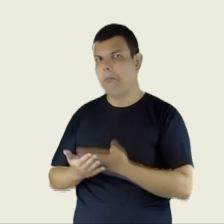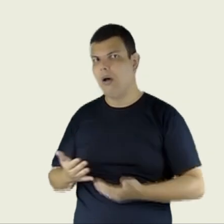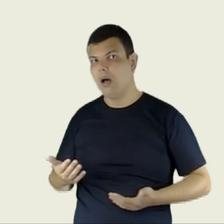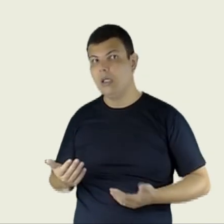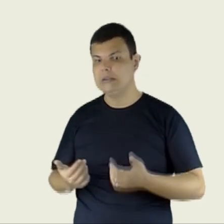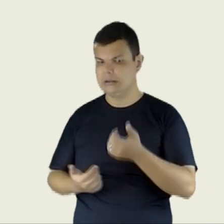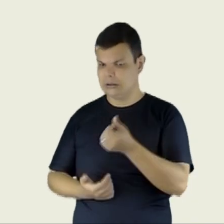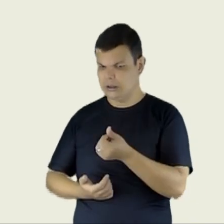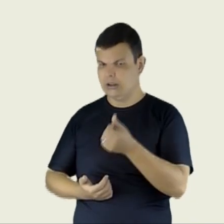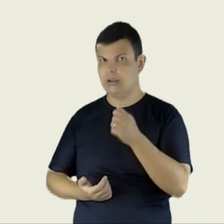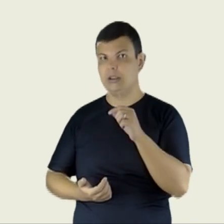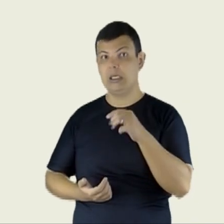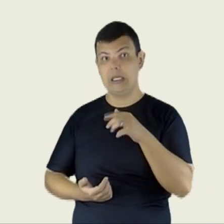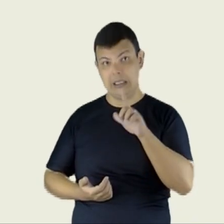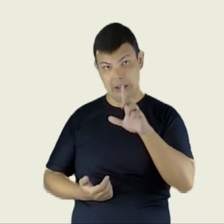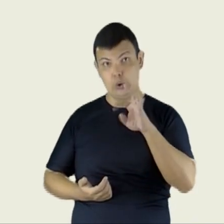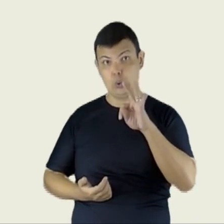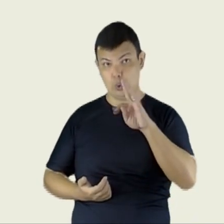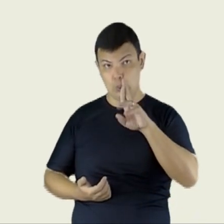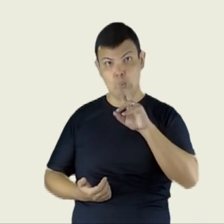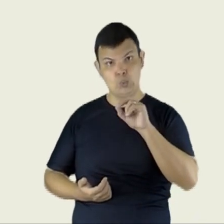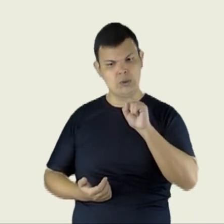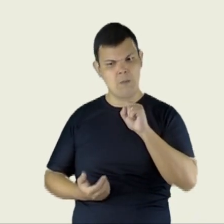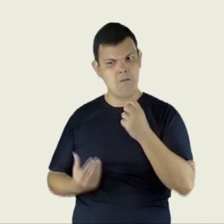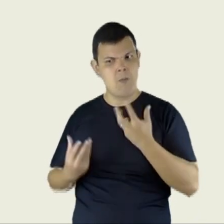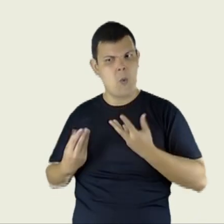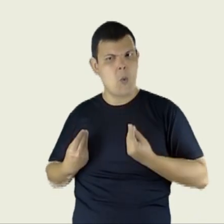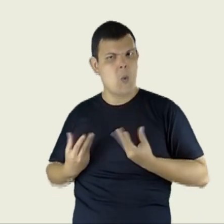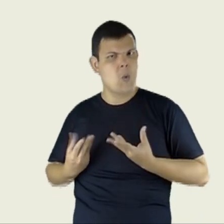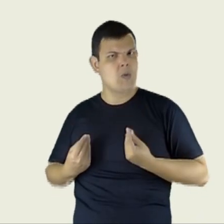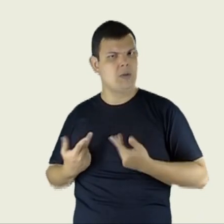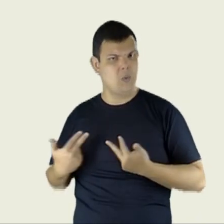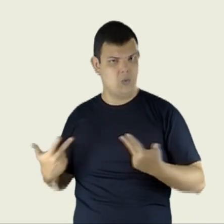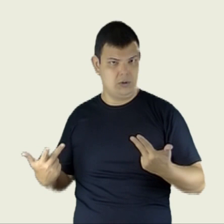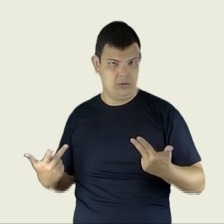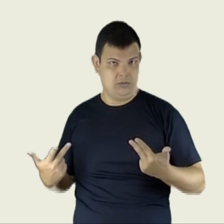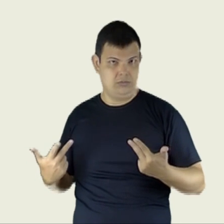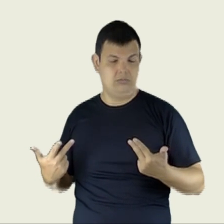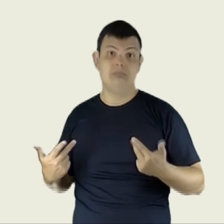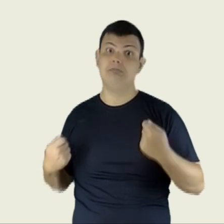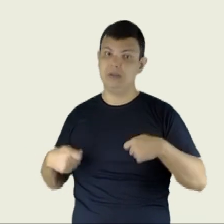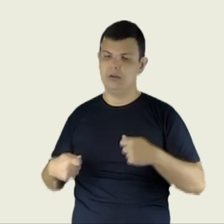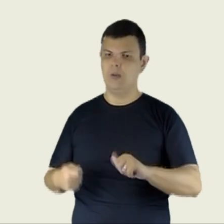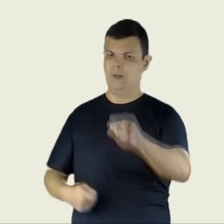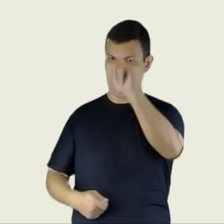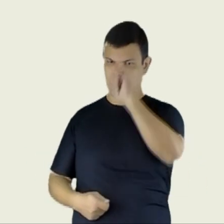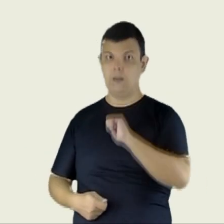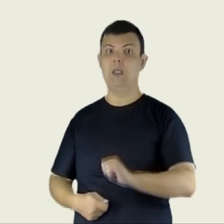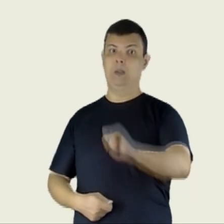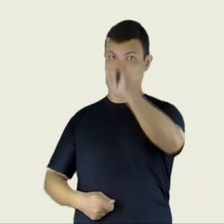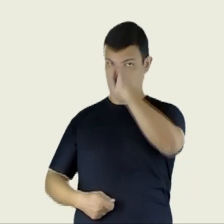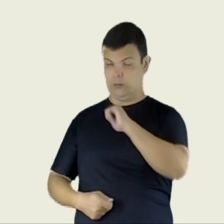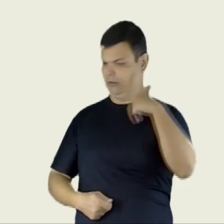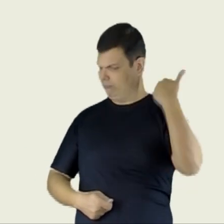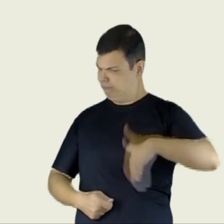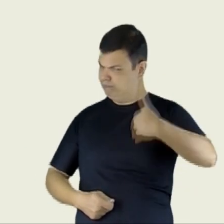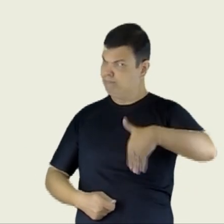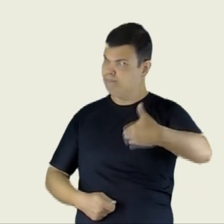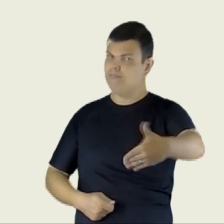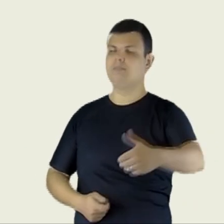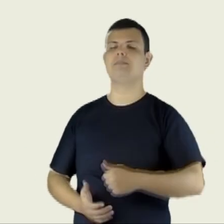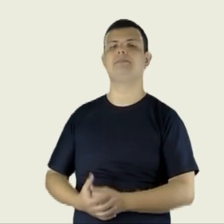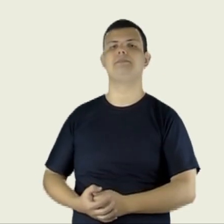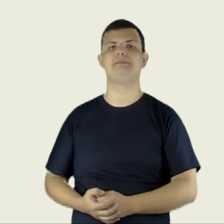6 litros de água através da urina é bastante. Então, a gente precisa repor essa água ao longo do dia, tá legal?